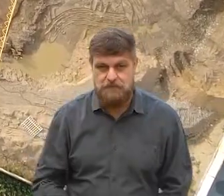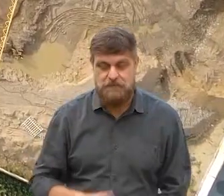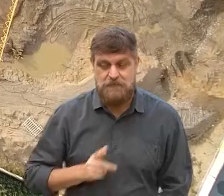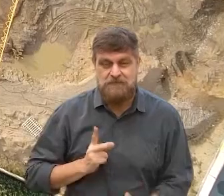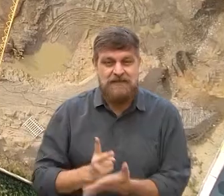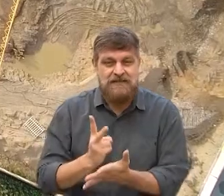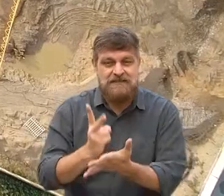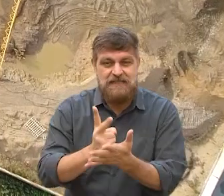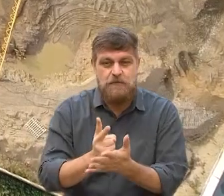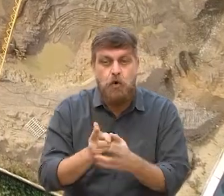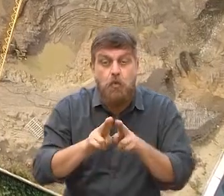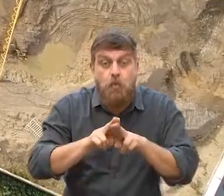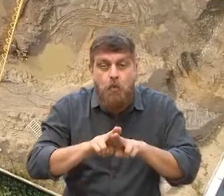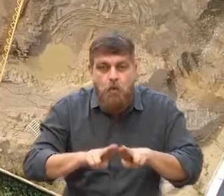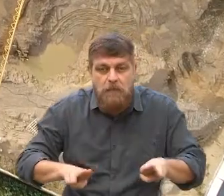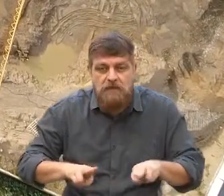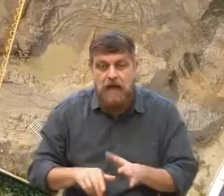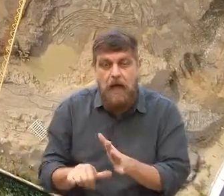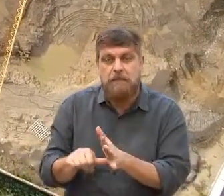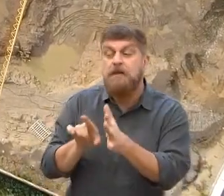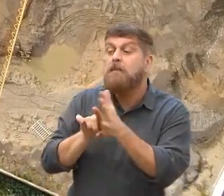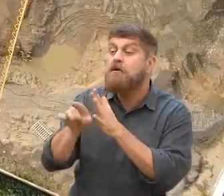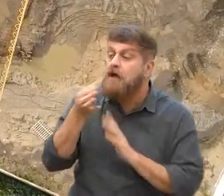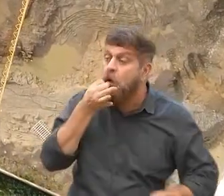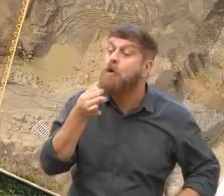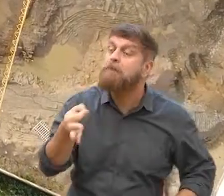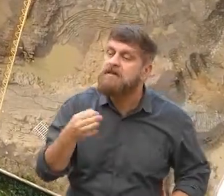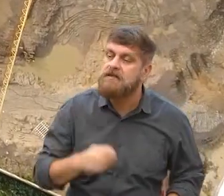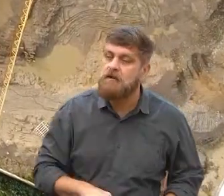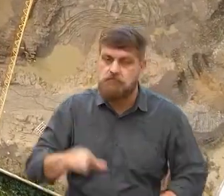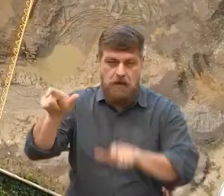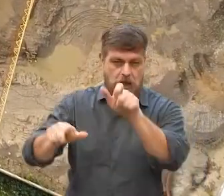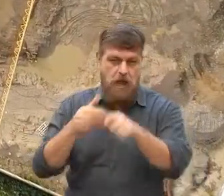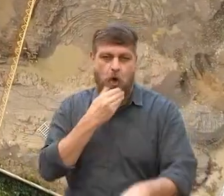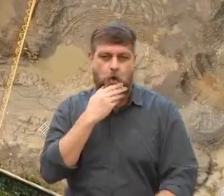idônea, como uma empresa com profissionais muito qualificados,